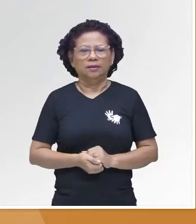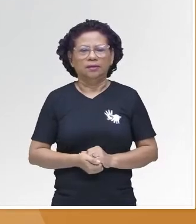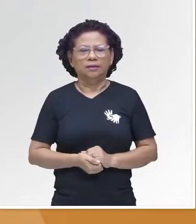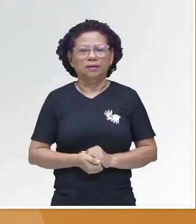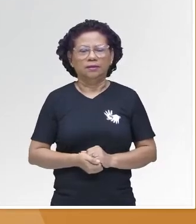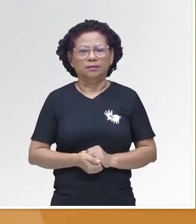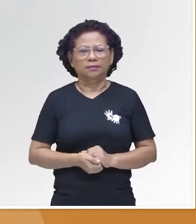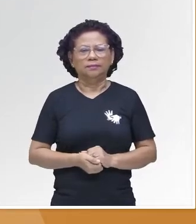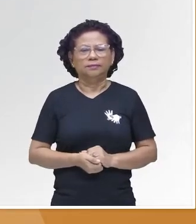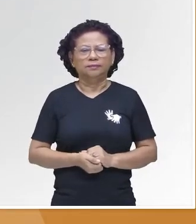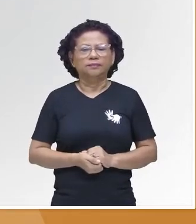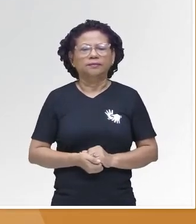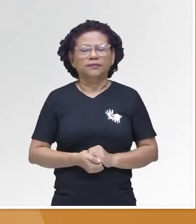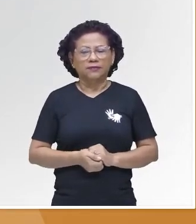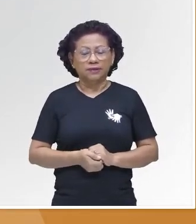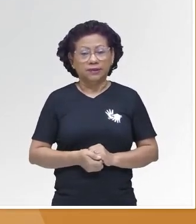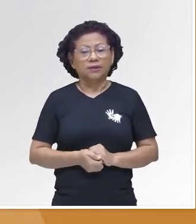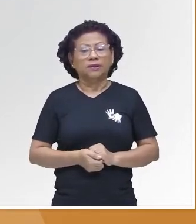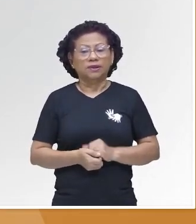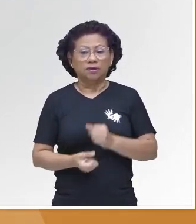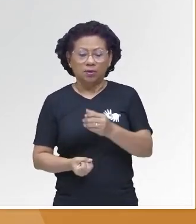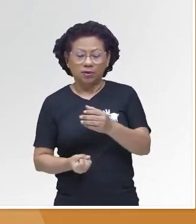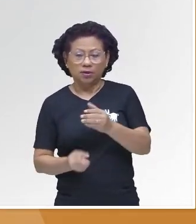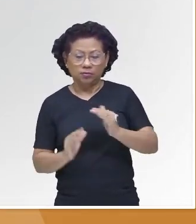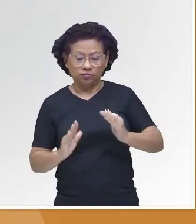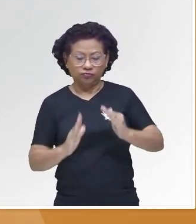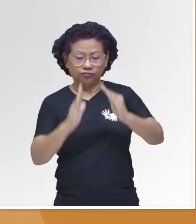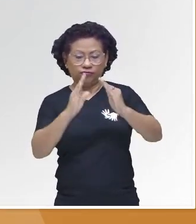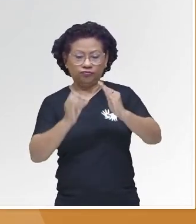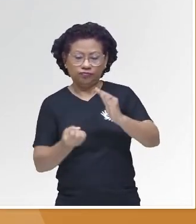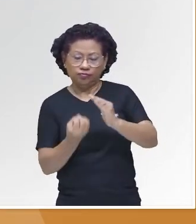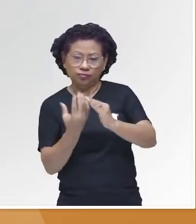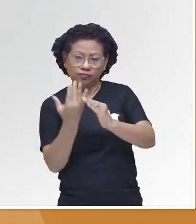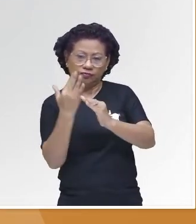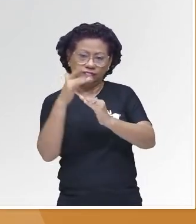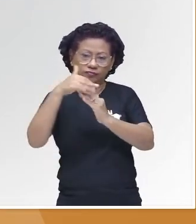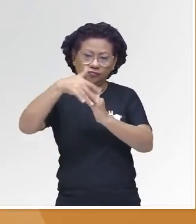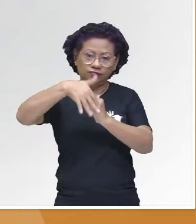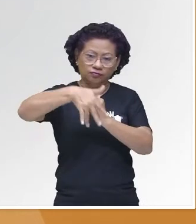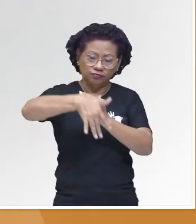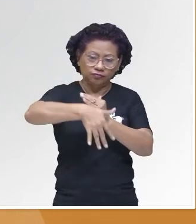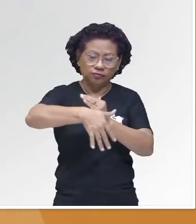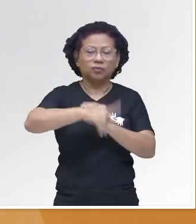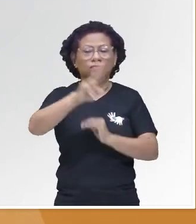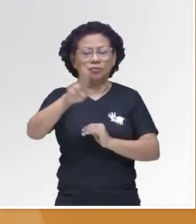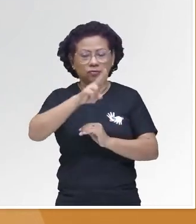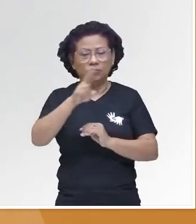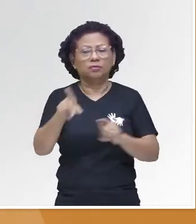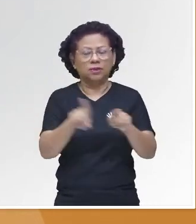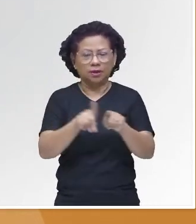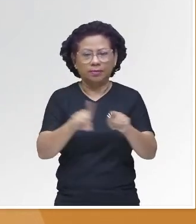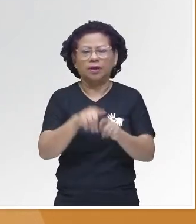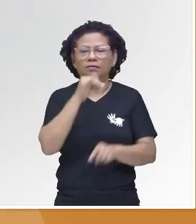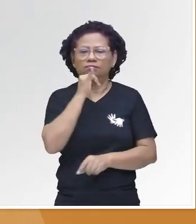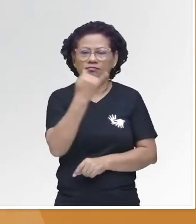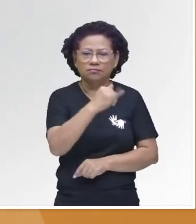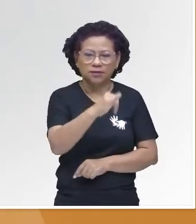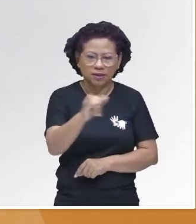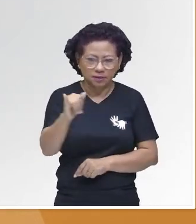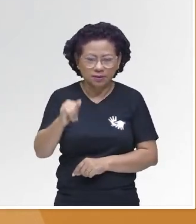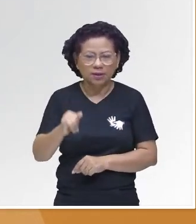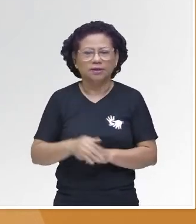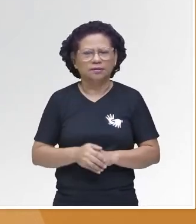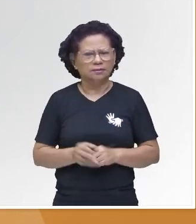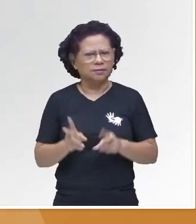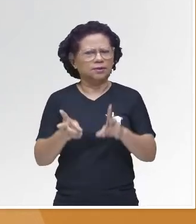próximas a vulcões, né, aquela água quente, e entre outros, ok? Então, a gente viu aí essa